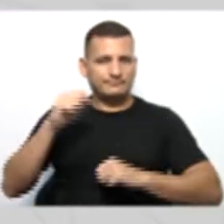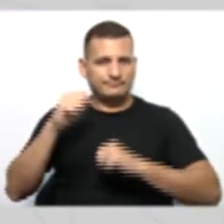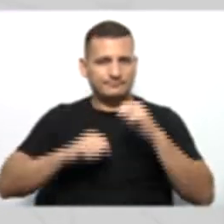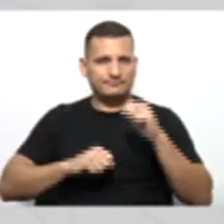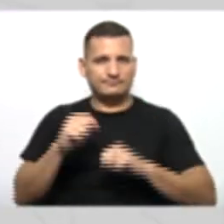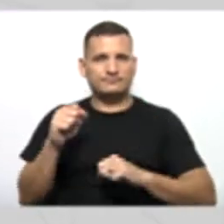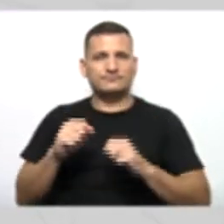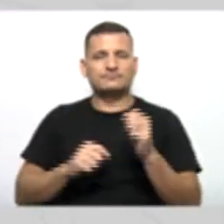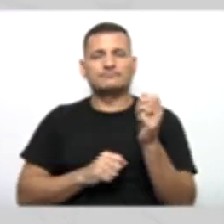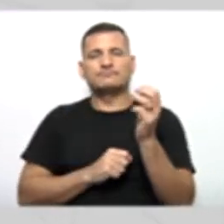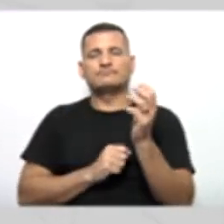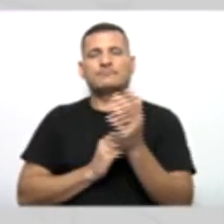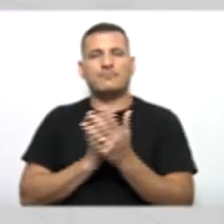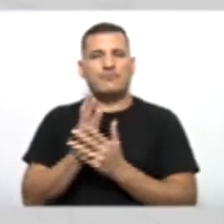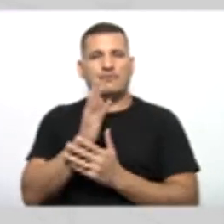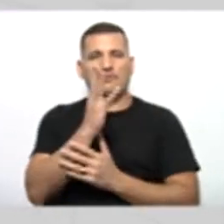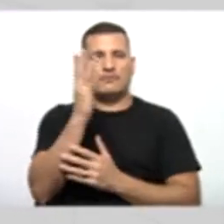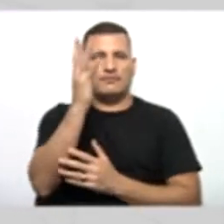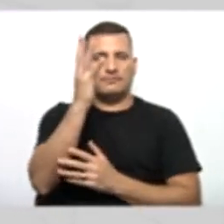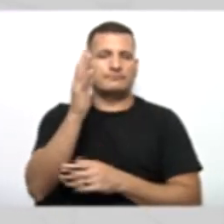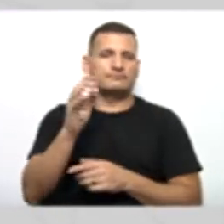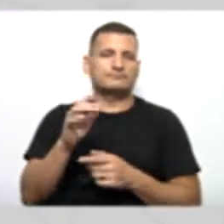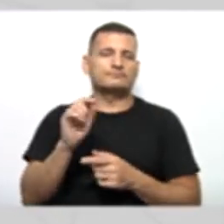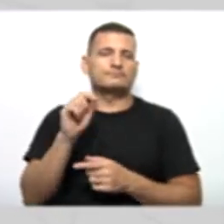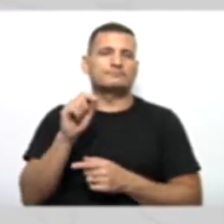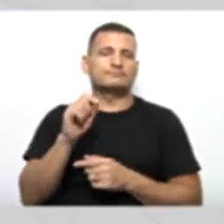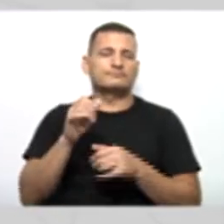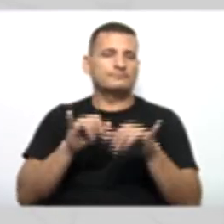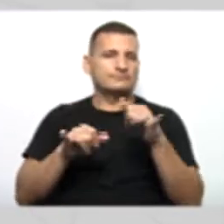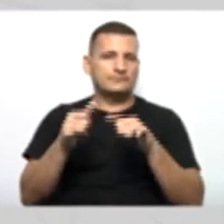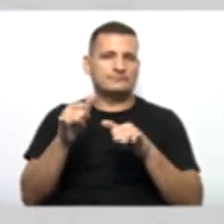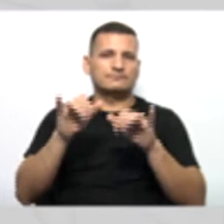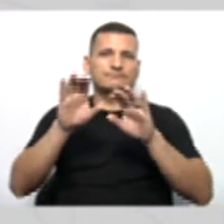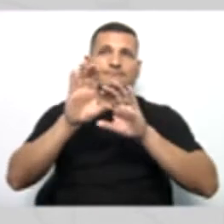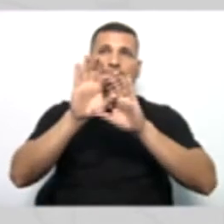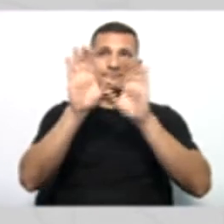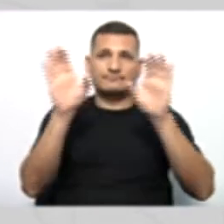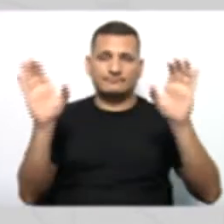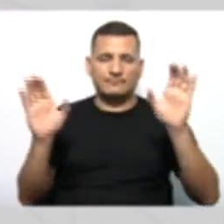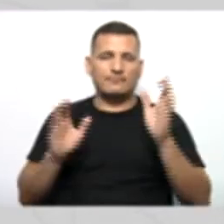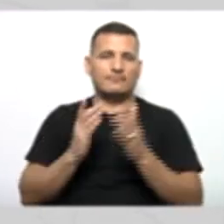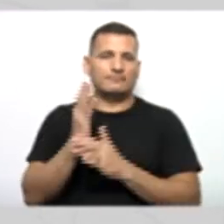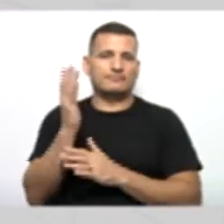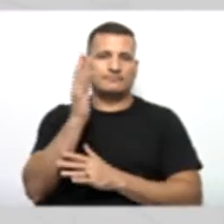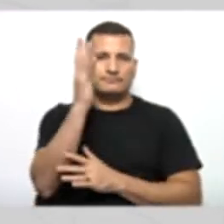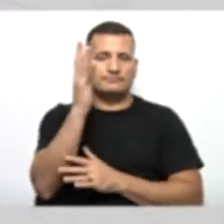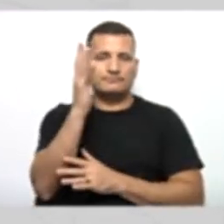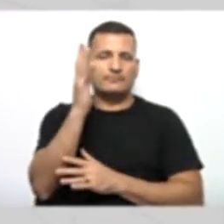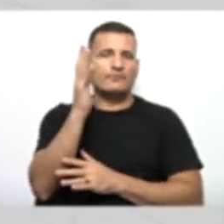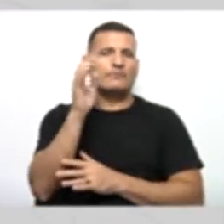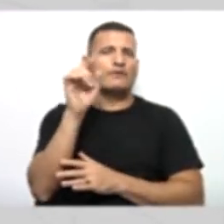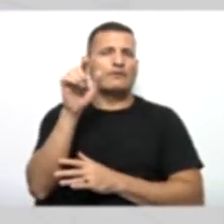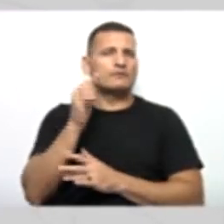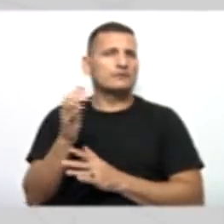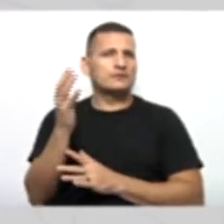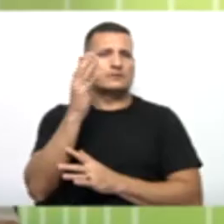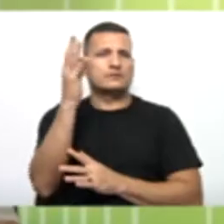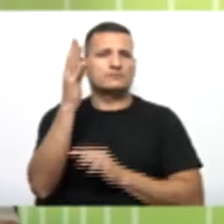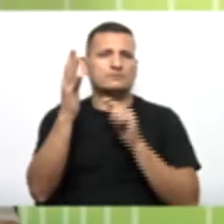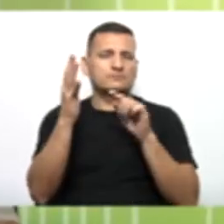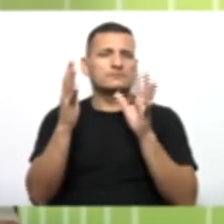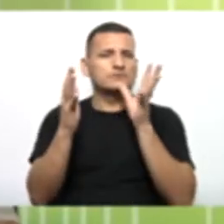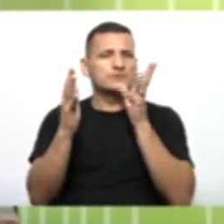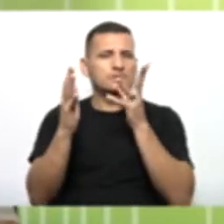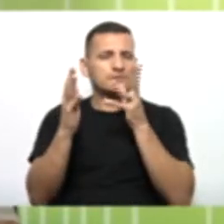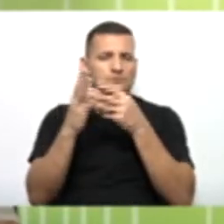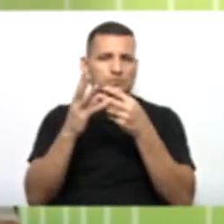grande quantidade de combustível também e lançam uma grande quantidade de produtos químicos na atmosfera. E muitos desses produtos químicos demoram muito tempo para